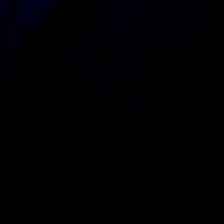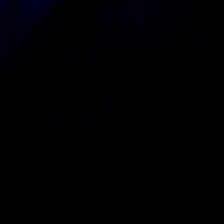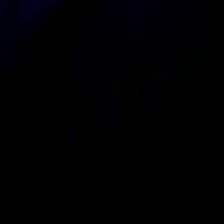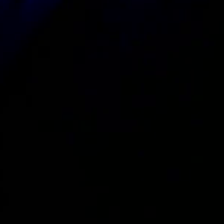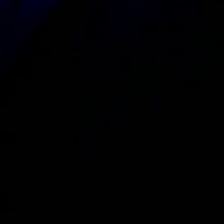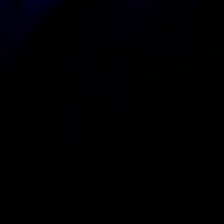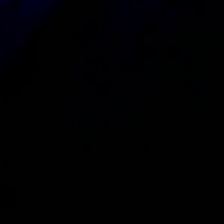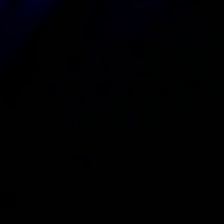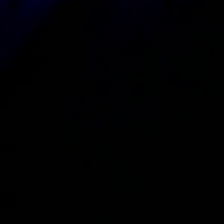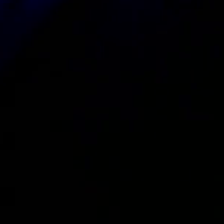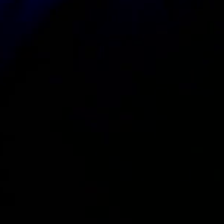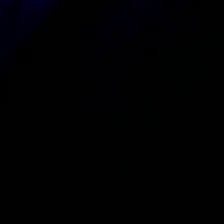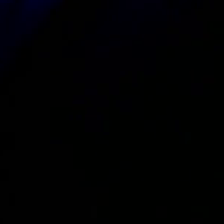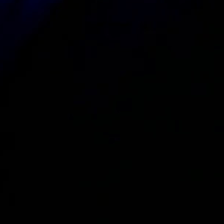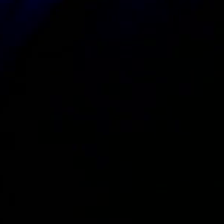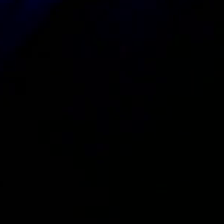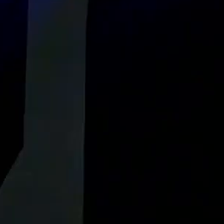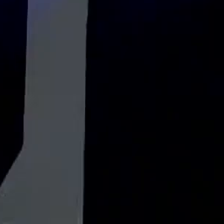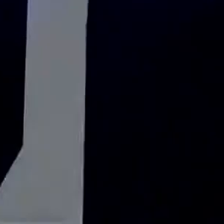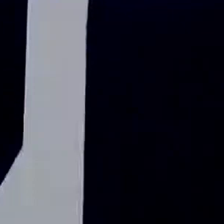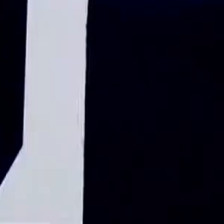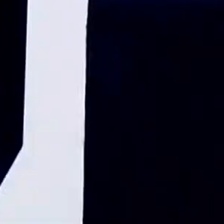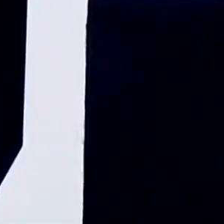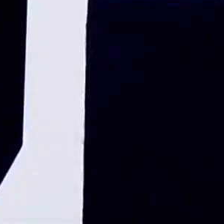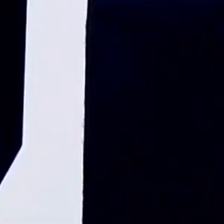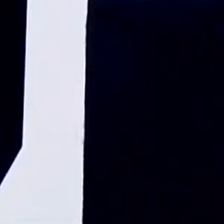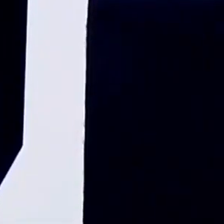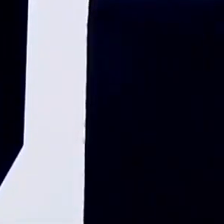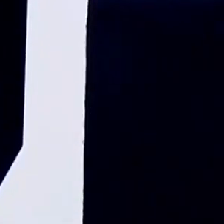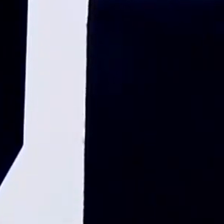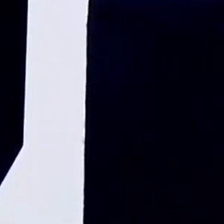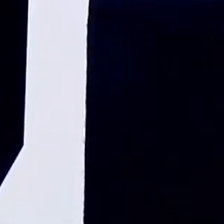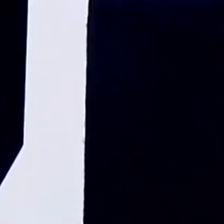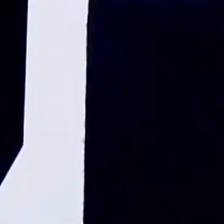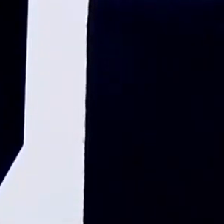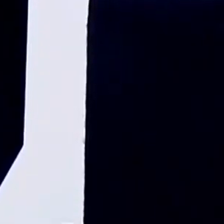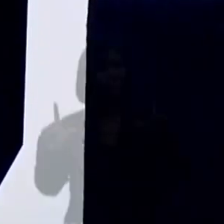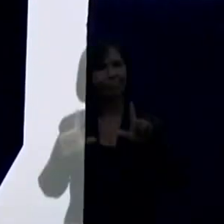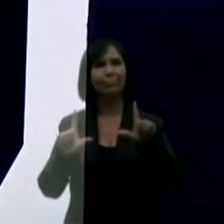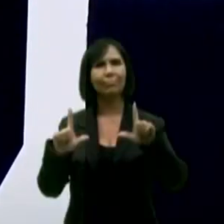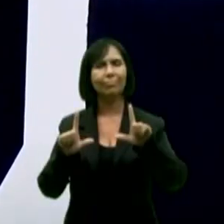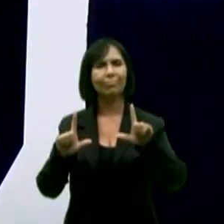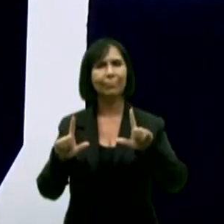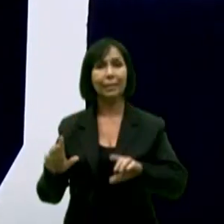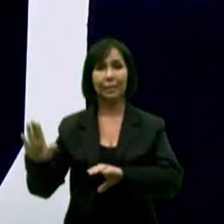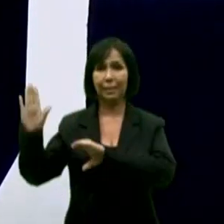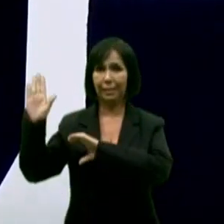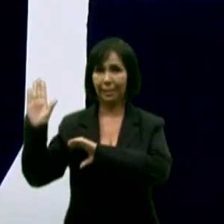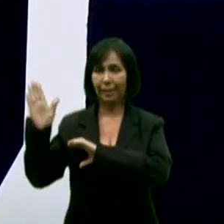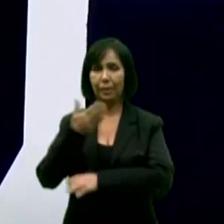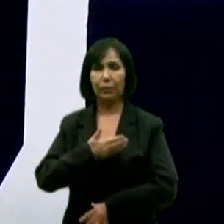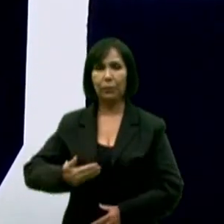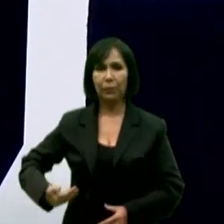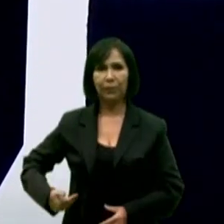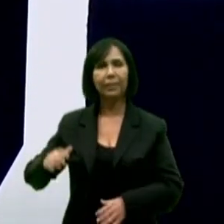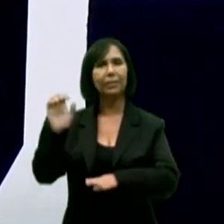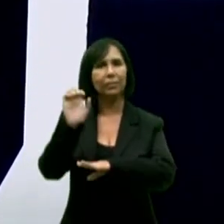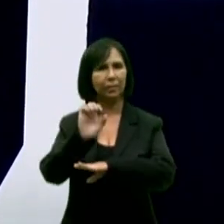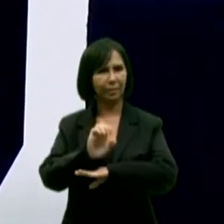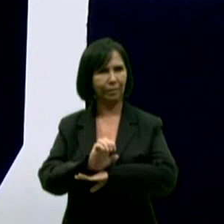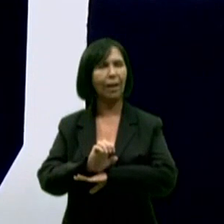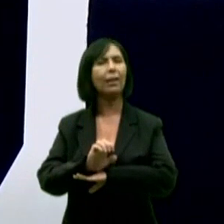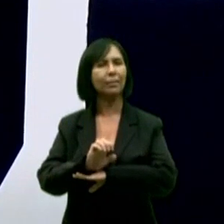Estamos de volta com o debate promovido pela Rede Tambaú de Comunicação com os candidatos ao governo do Estado que